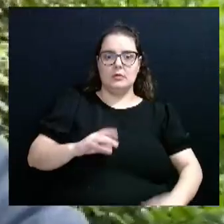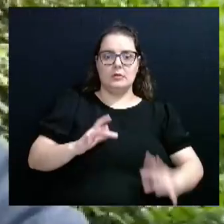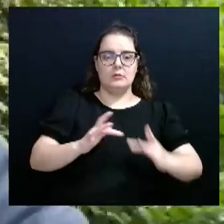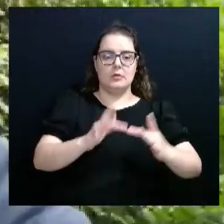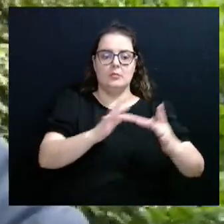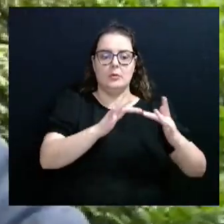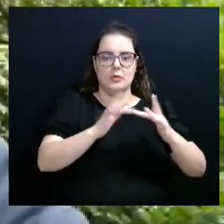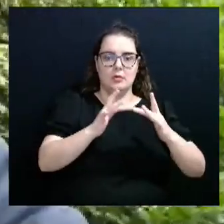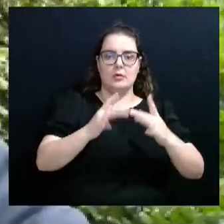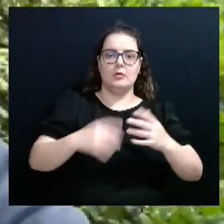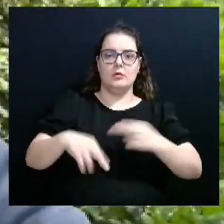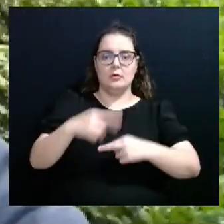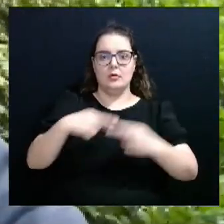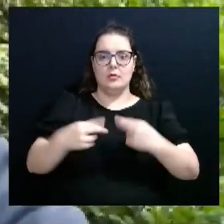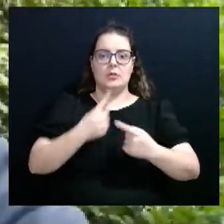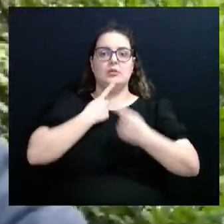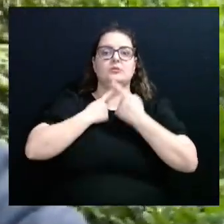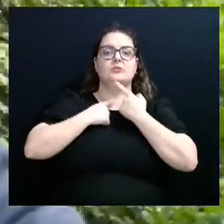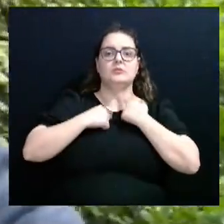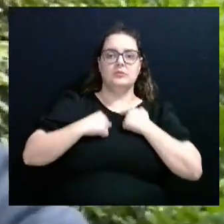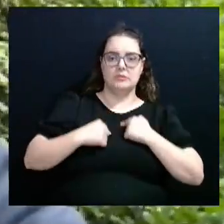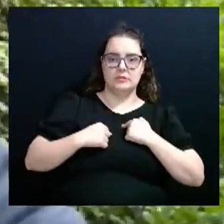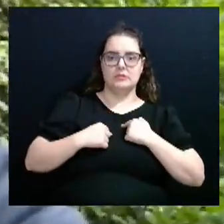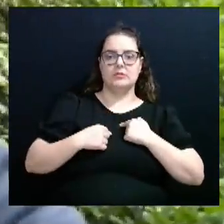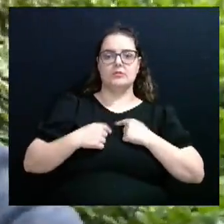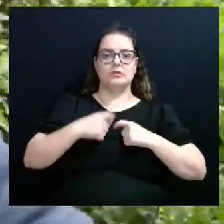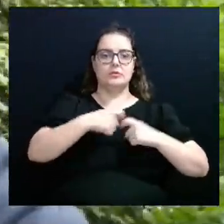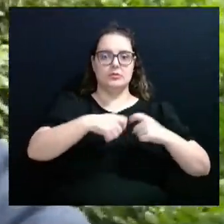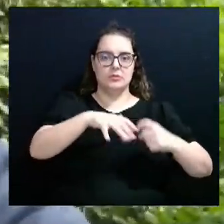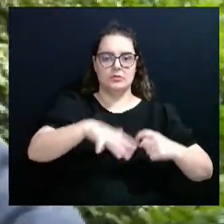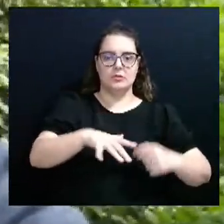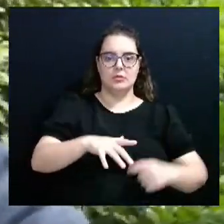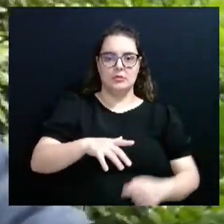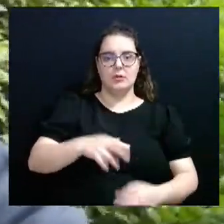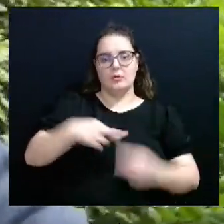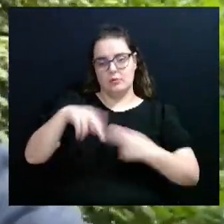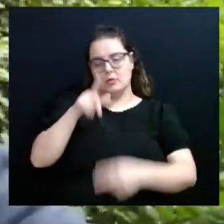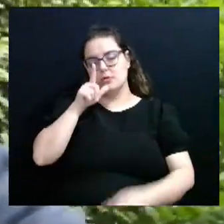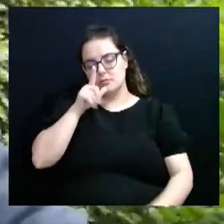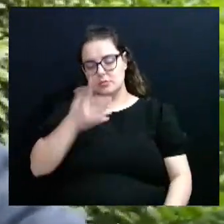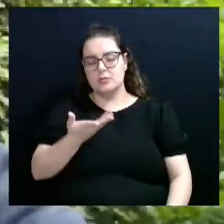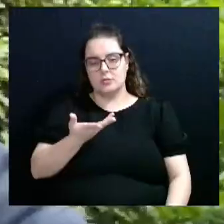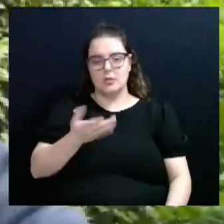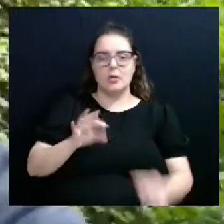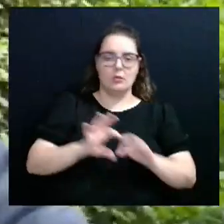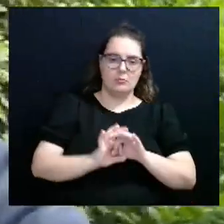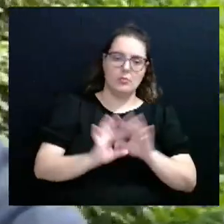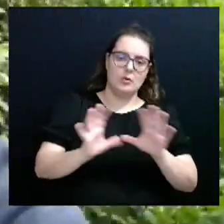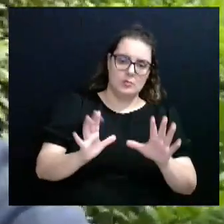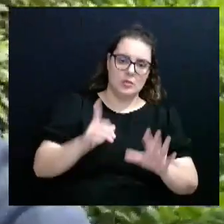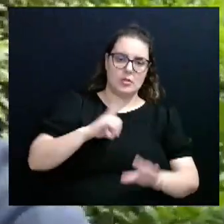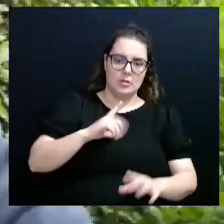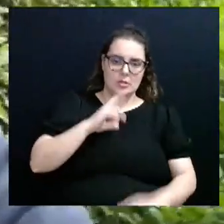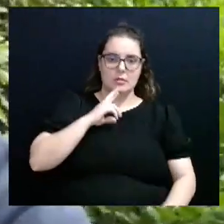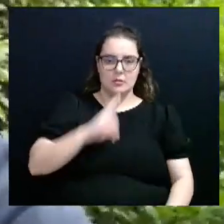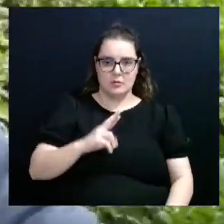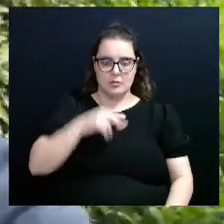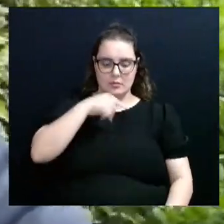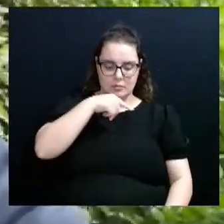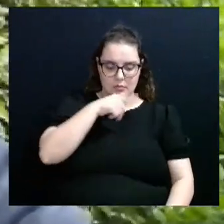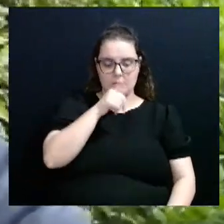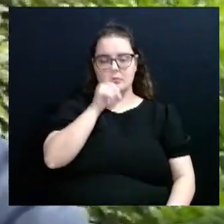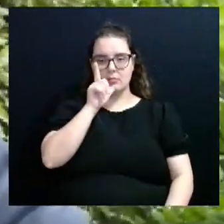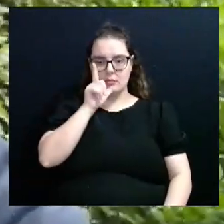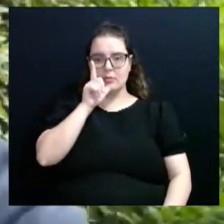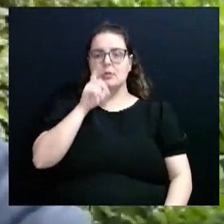desejo sexual com o pênis propriamente dito e permitindo que haja essa resposta aí de ereção. Então,